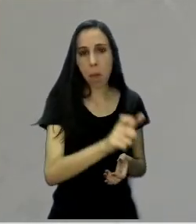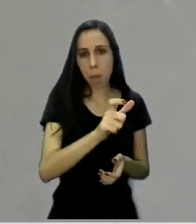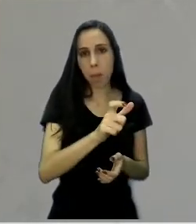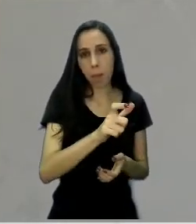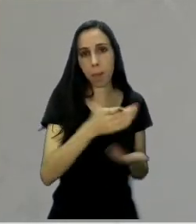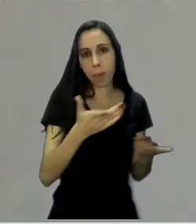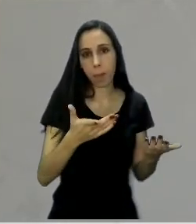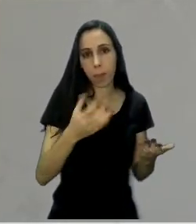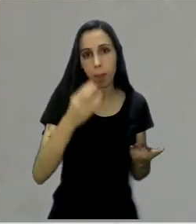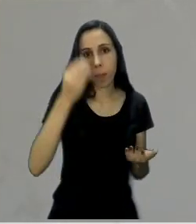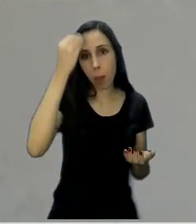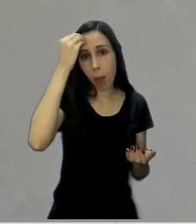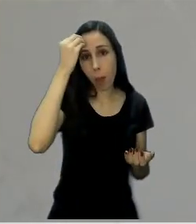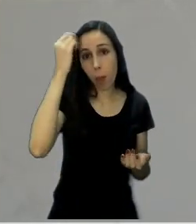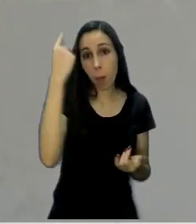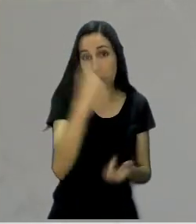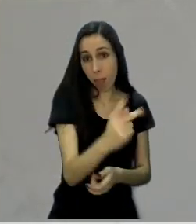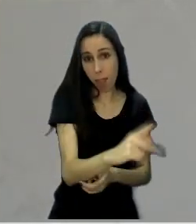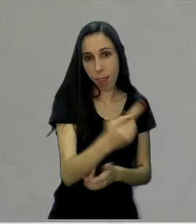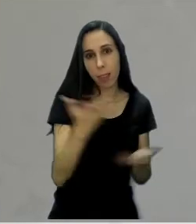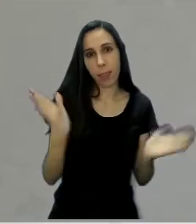de Deus.